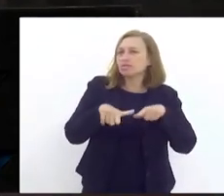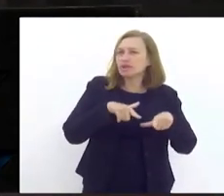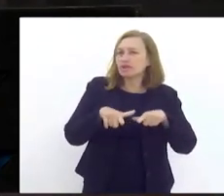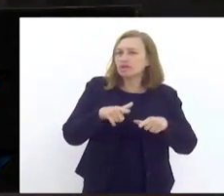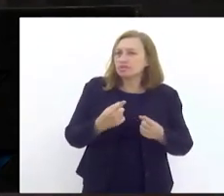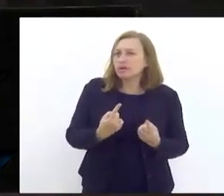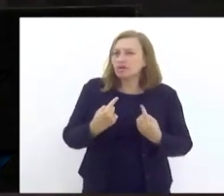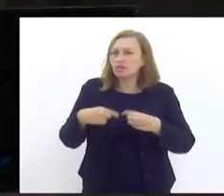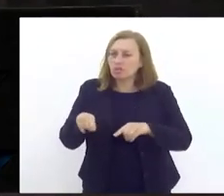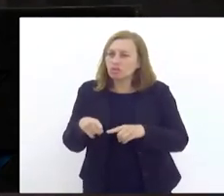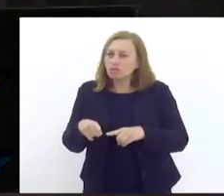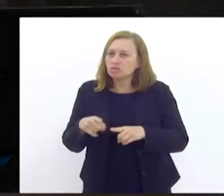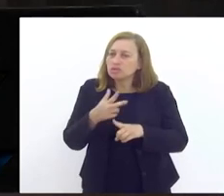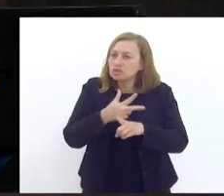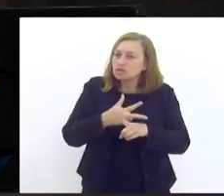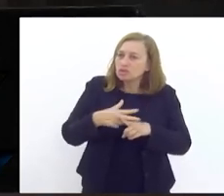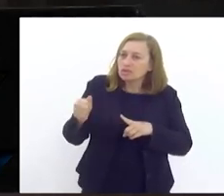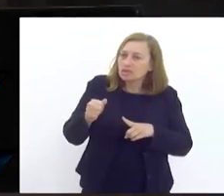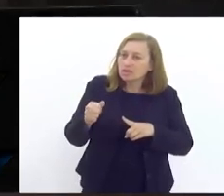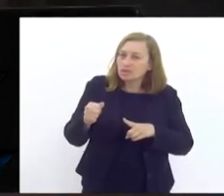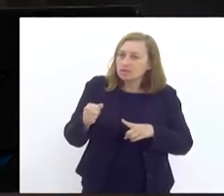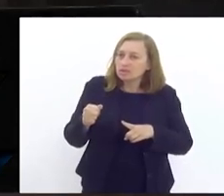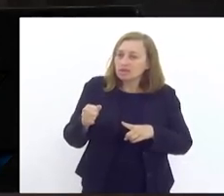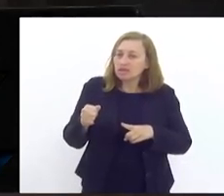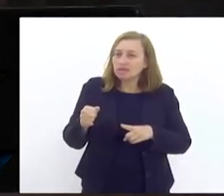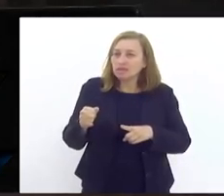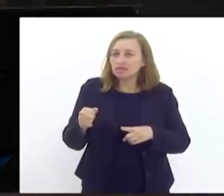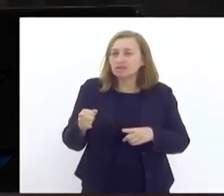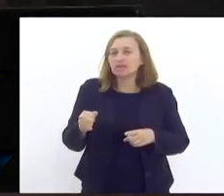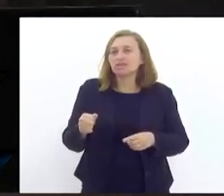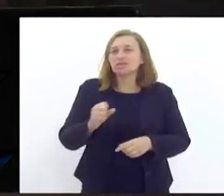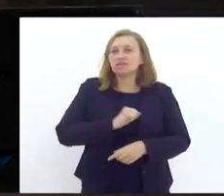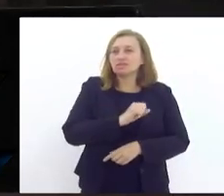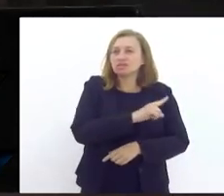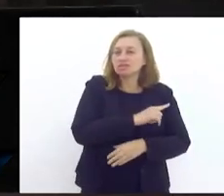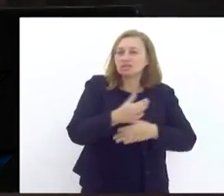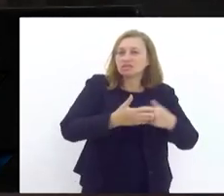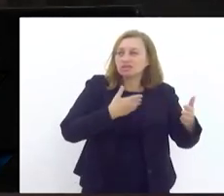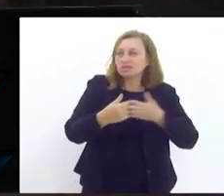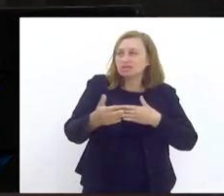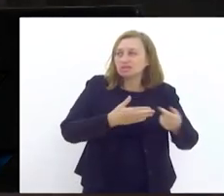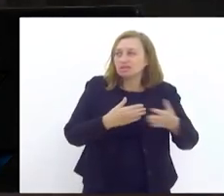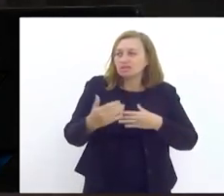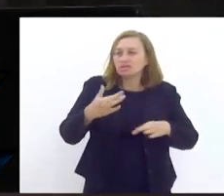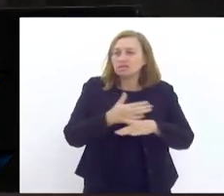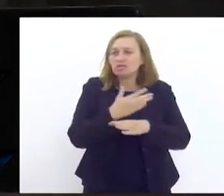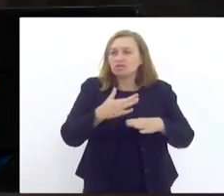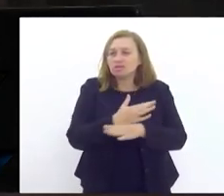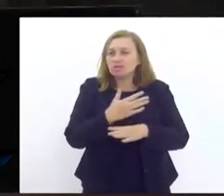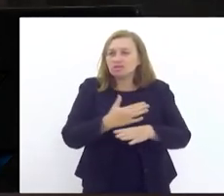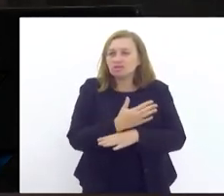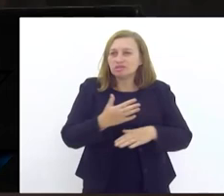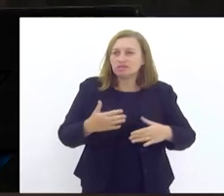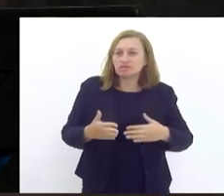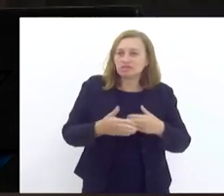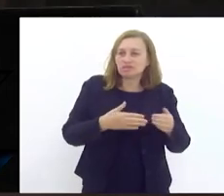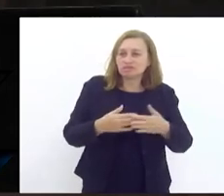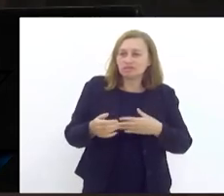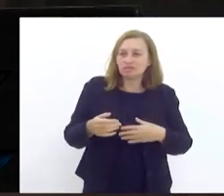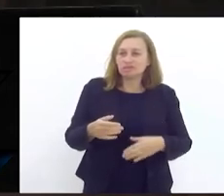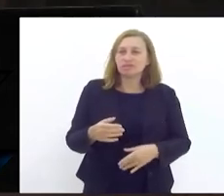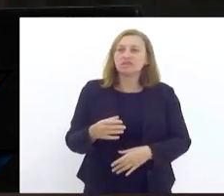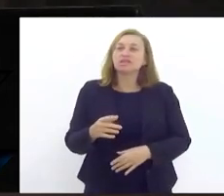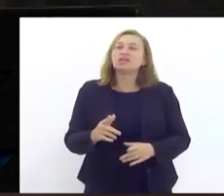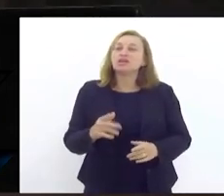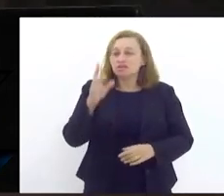para enfrentá-lo e vencê-lo esmagadoramente aqui em São Gonçalo em qualquer cidade em São Paulo em qualquer lugar desse Brasil e vossa excelência